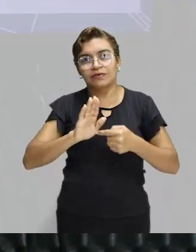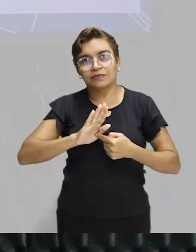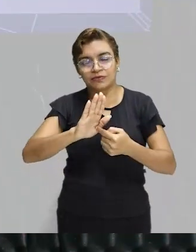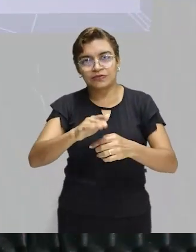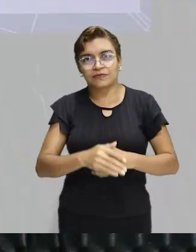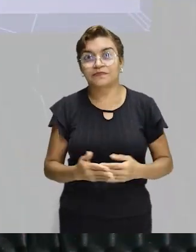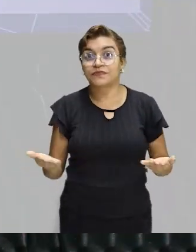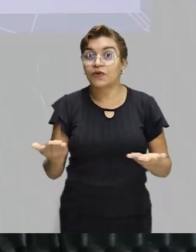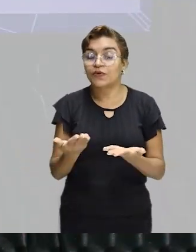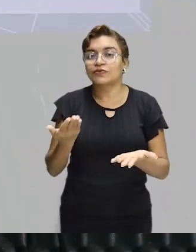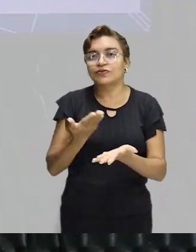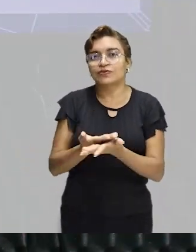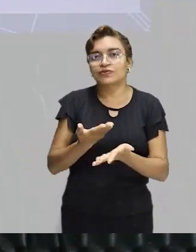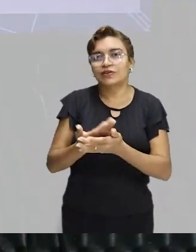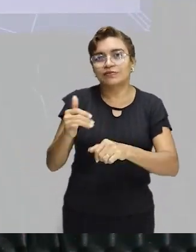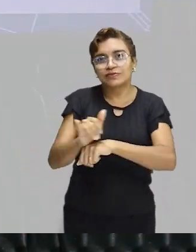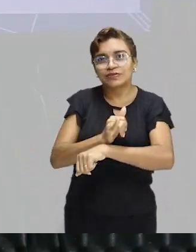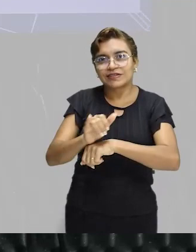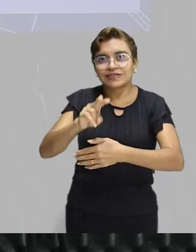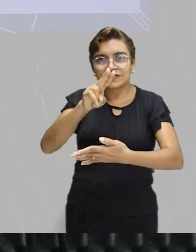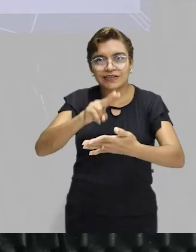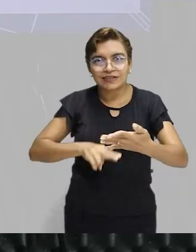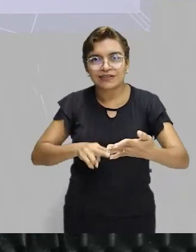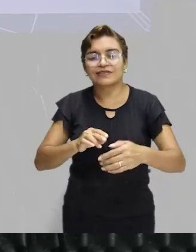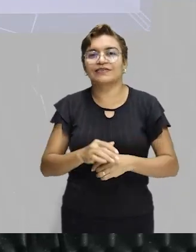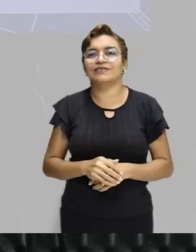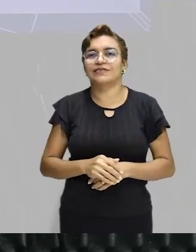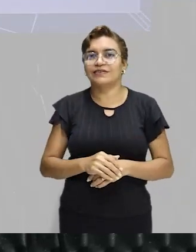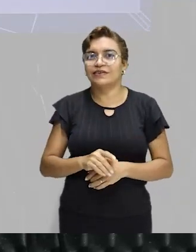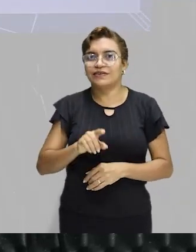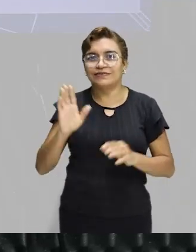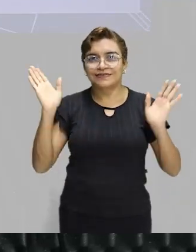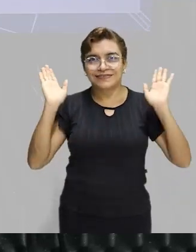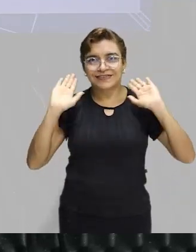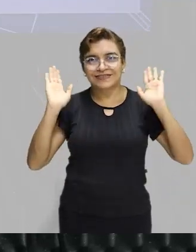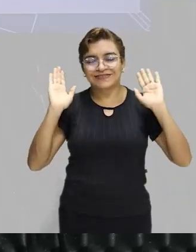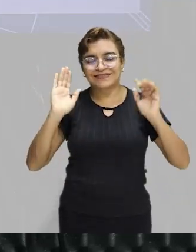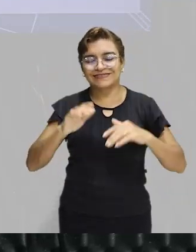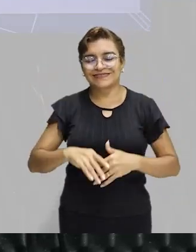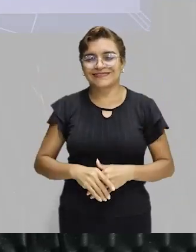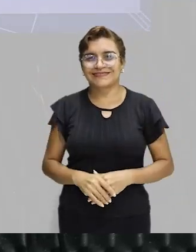nós falamos hoje de estratégia de leitura, nós encerramos por aqui. Se cuidem e bye, bye!